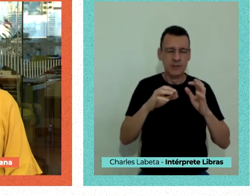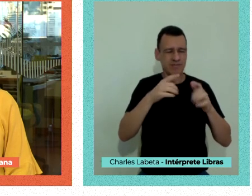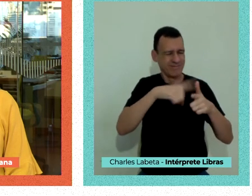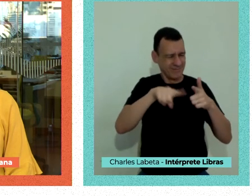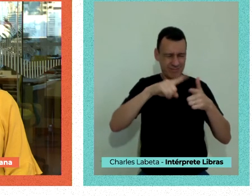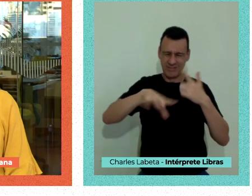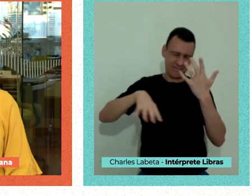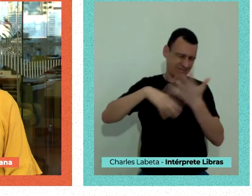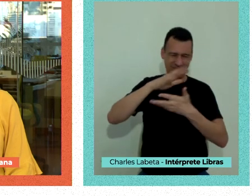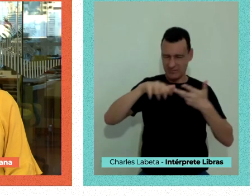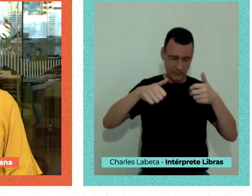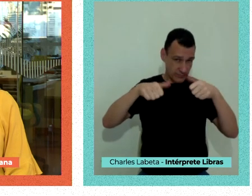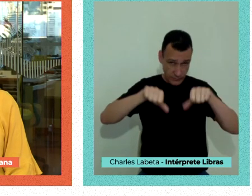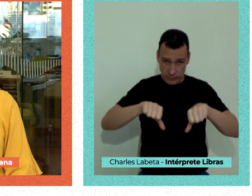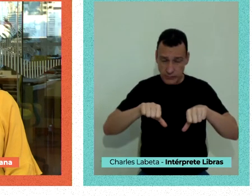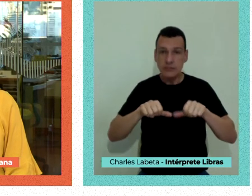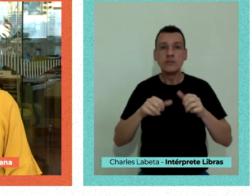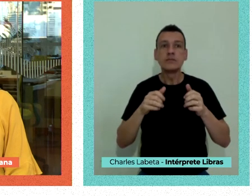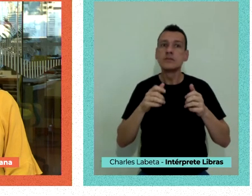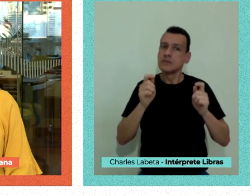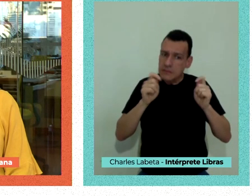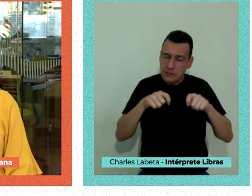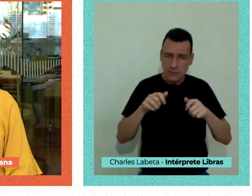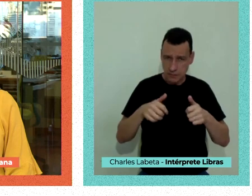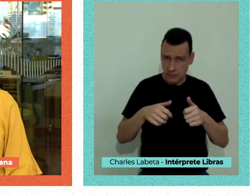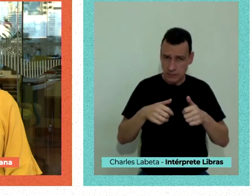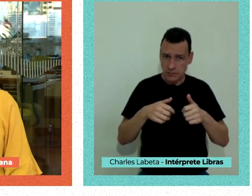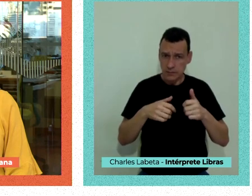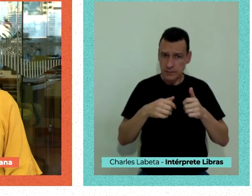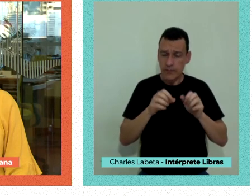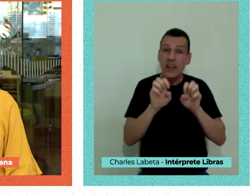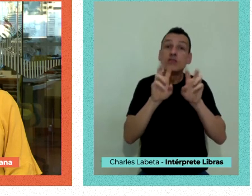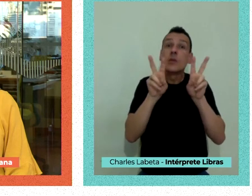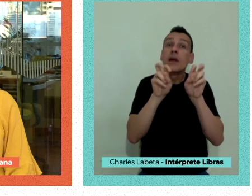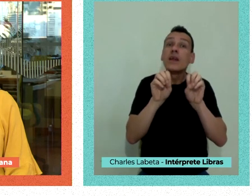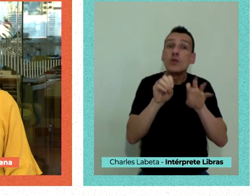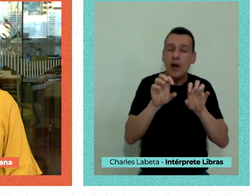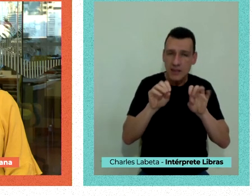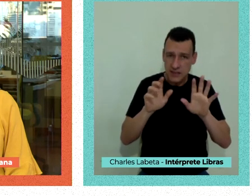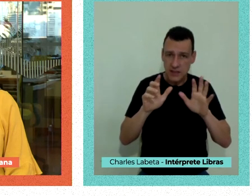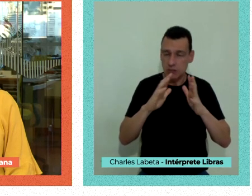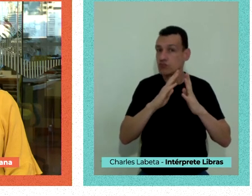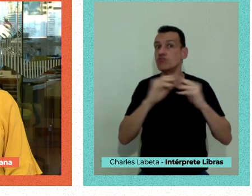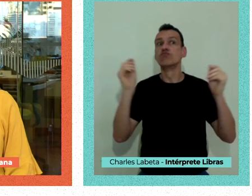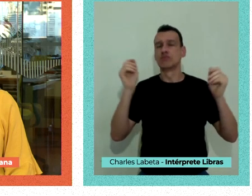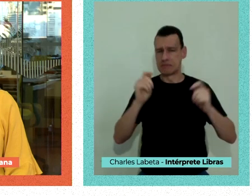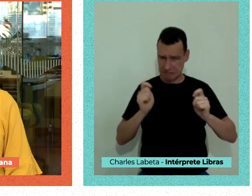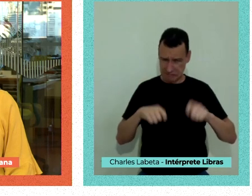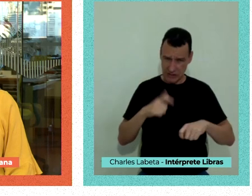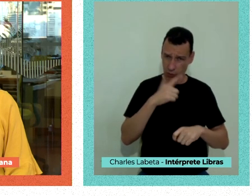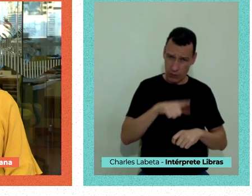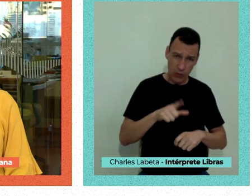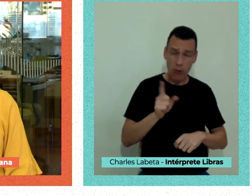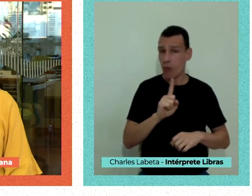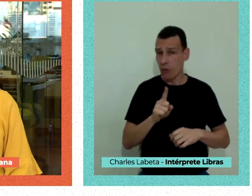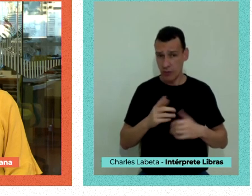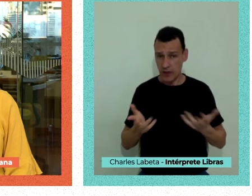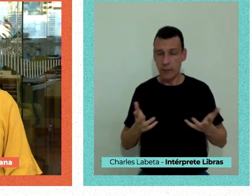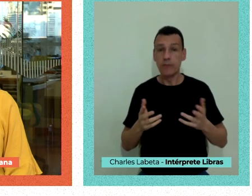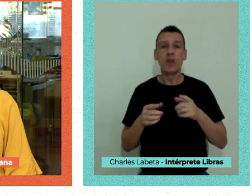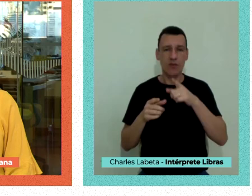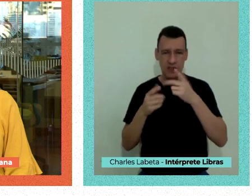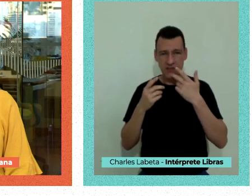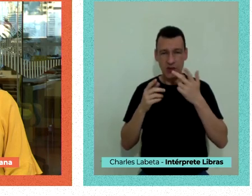da educação como um todo? E a gente fala de educação, e como você trouxe perfeitamente, não só